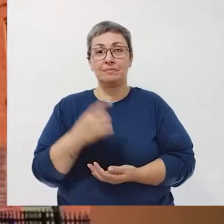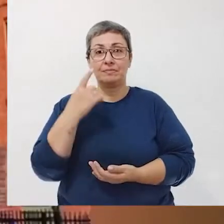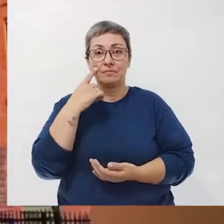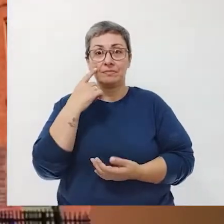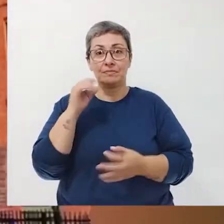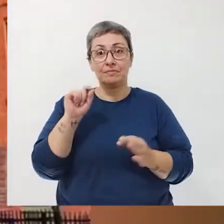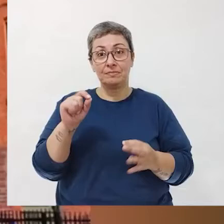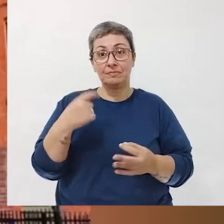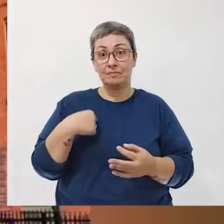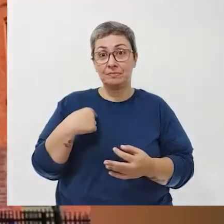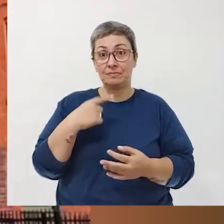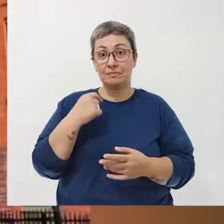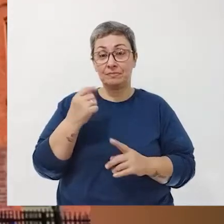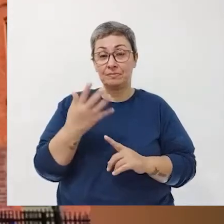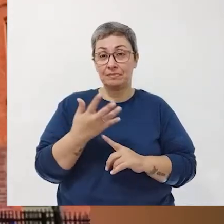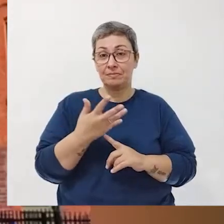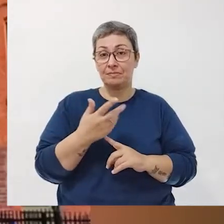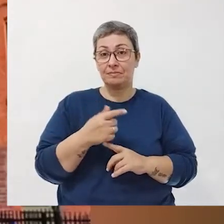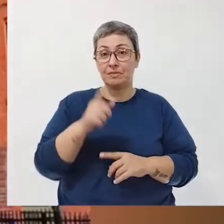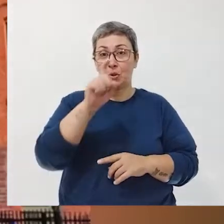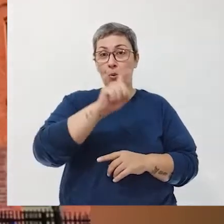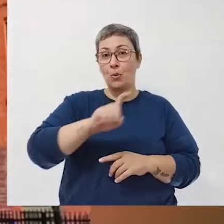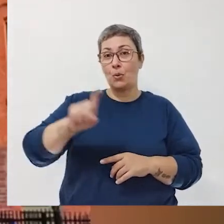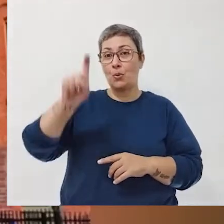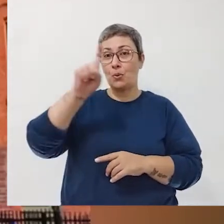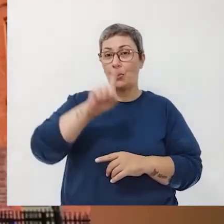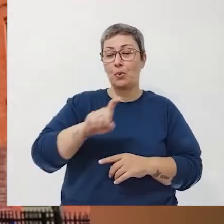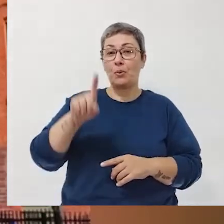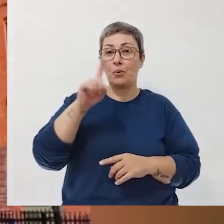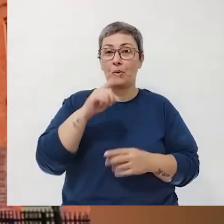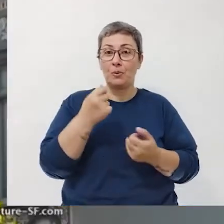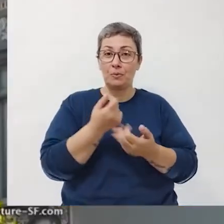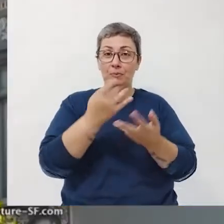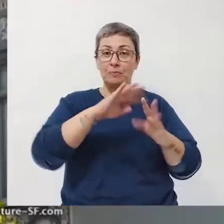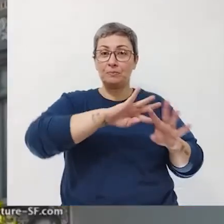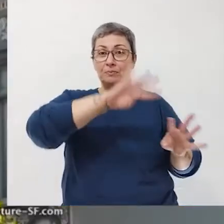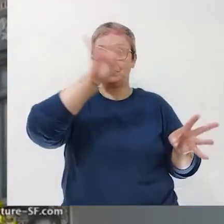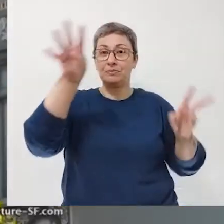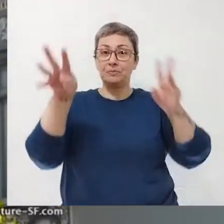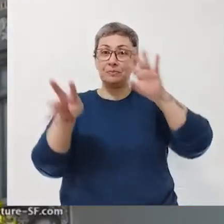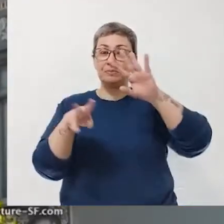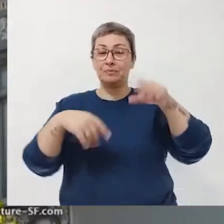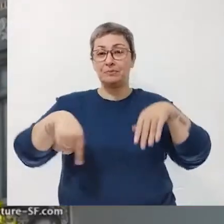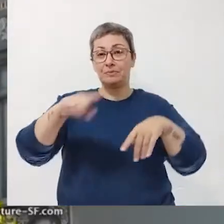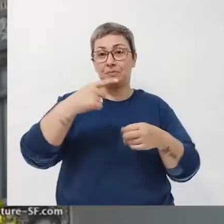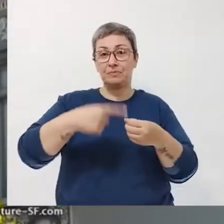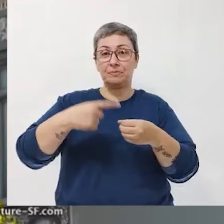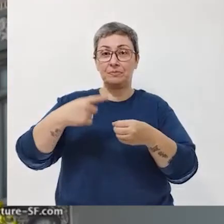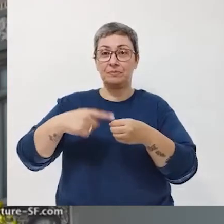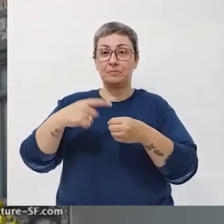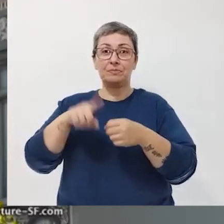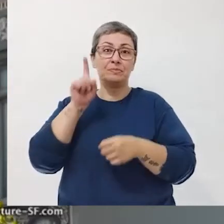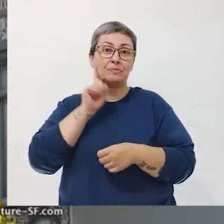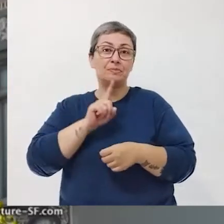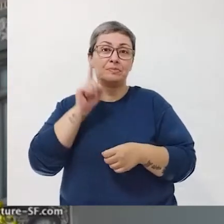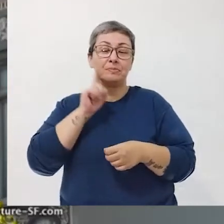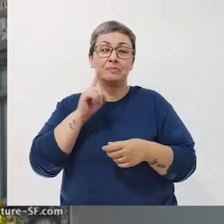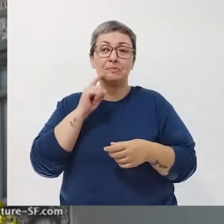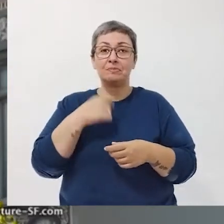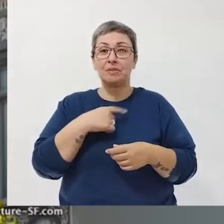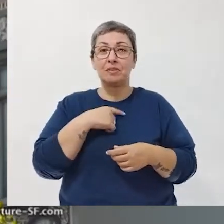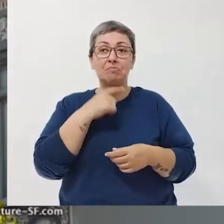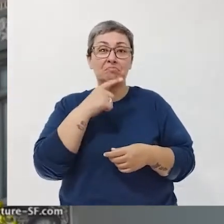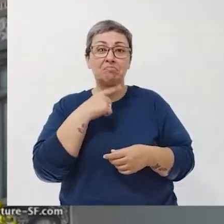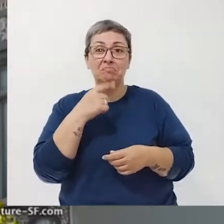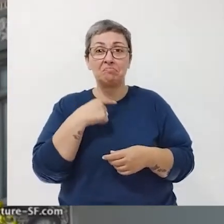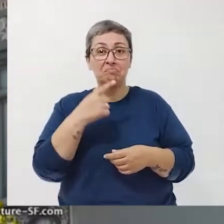Gente, aqui um artista, um grafiteiro que espalha arco-íris por aí, por uma cidade dos Estados Unidos. Ninguém sabe o